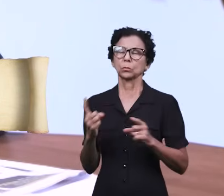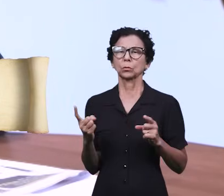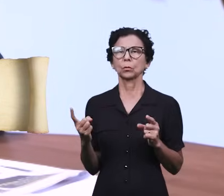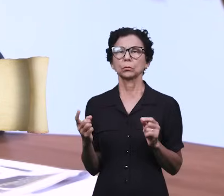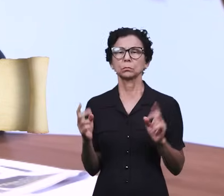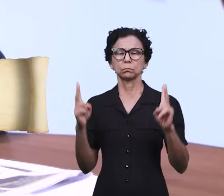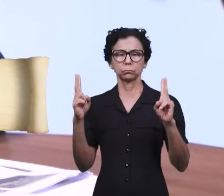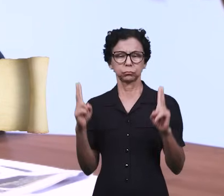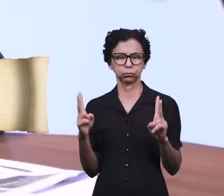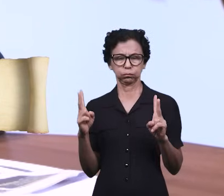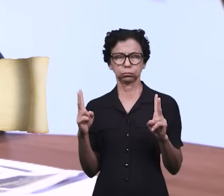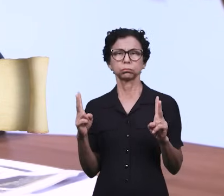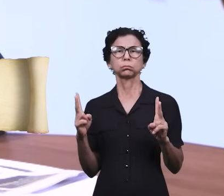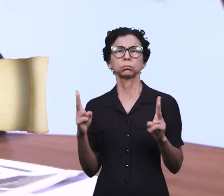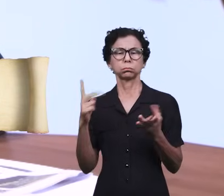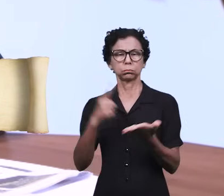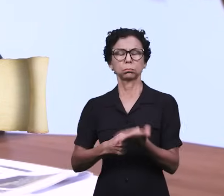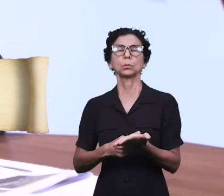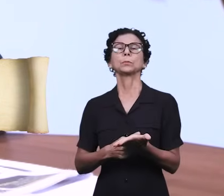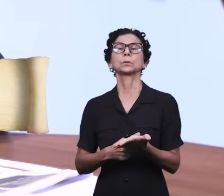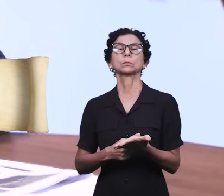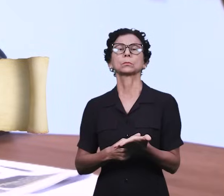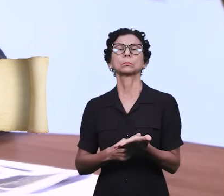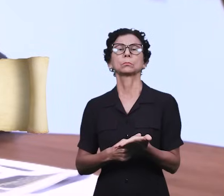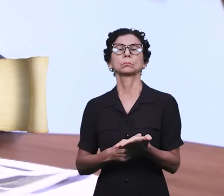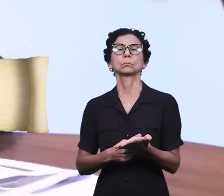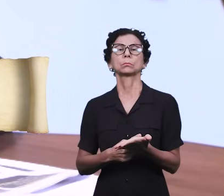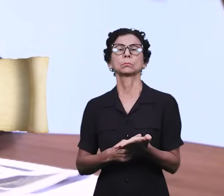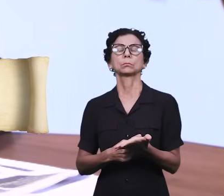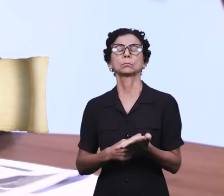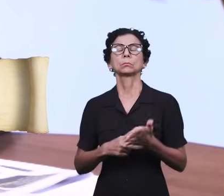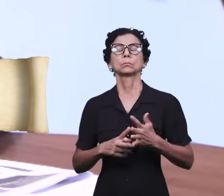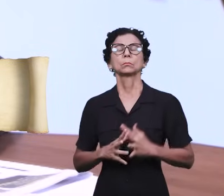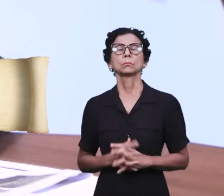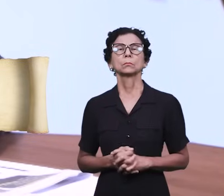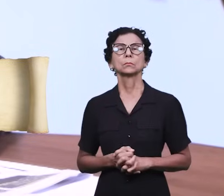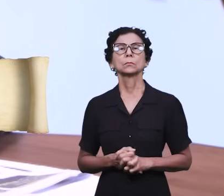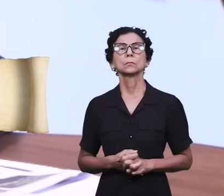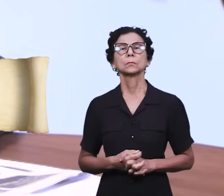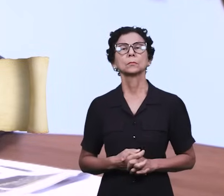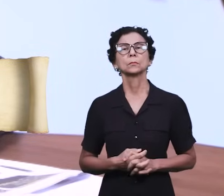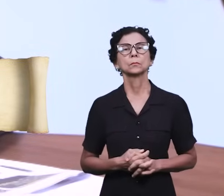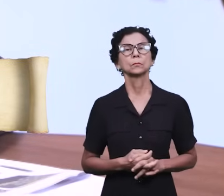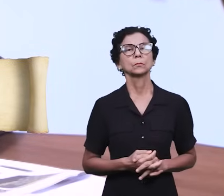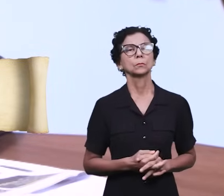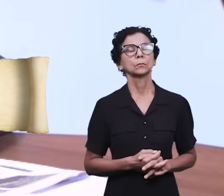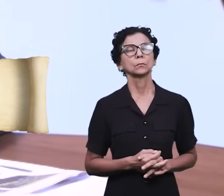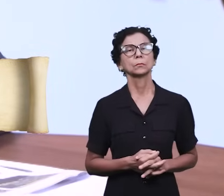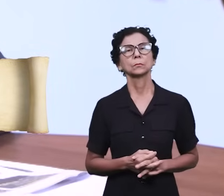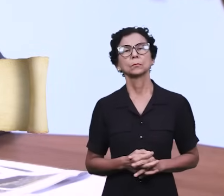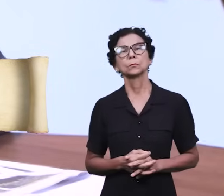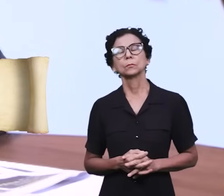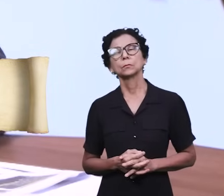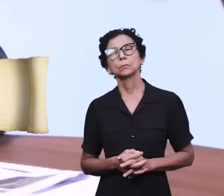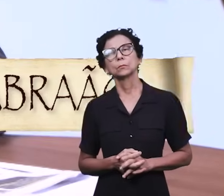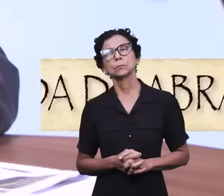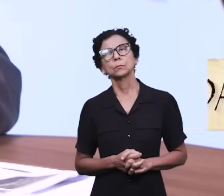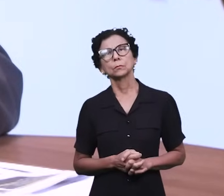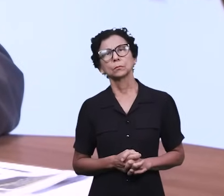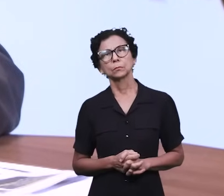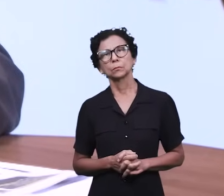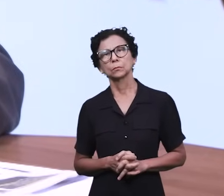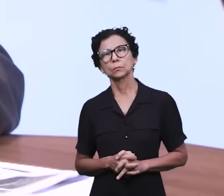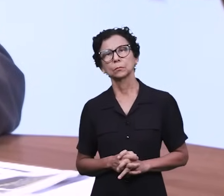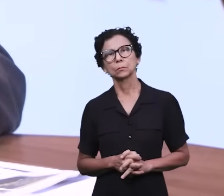eles. Depois desse tempo, evidentemente que a Bíblia ora usa em pequeno